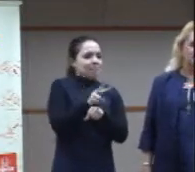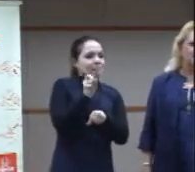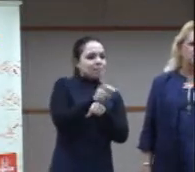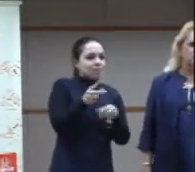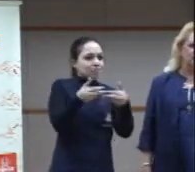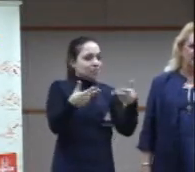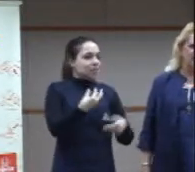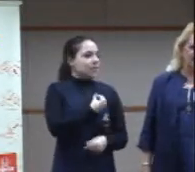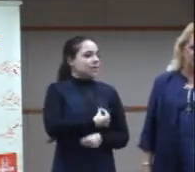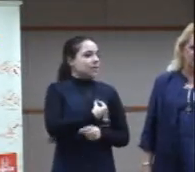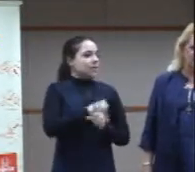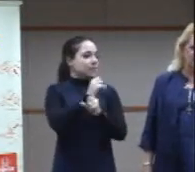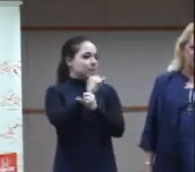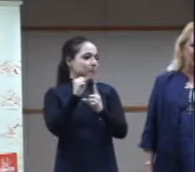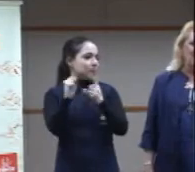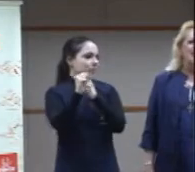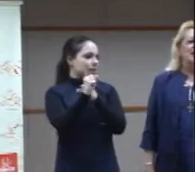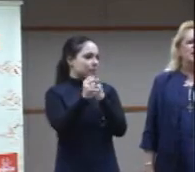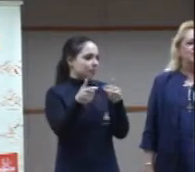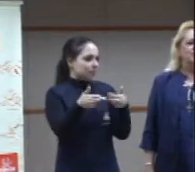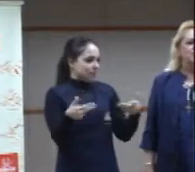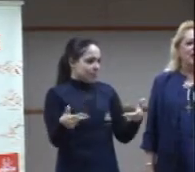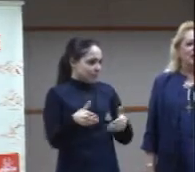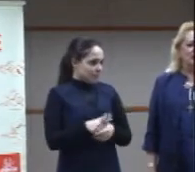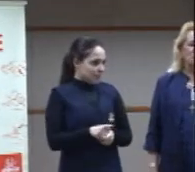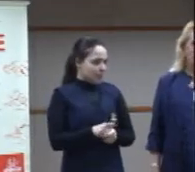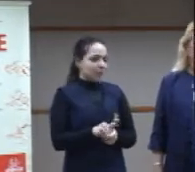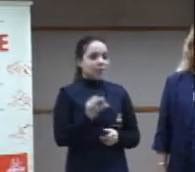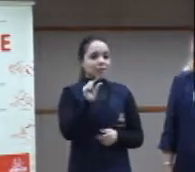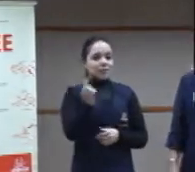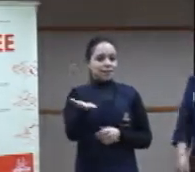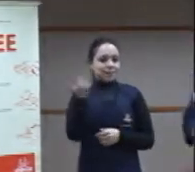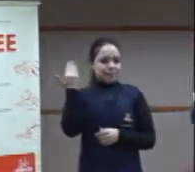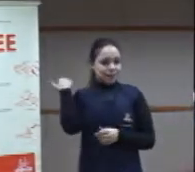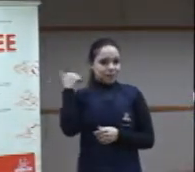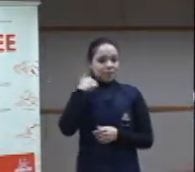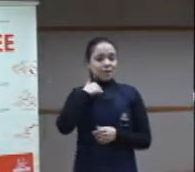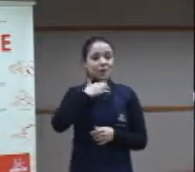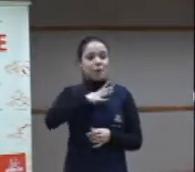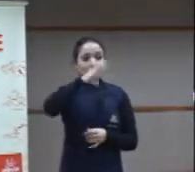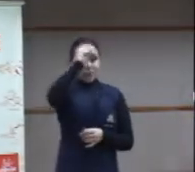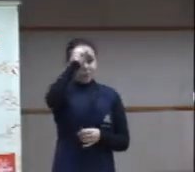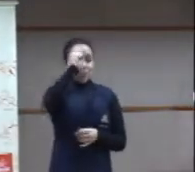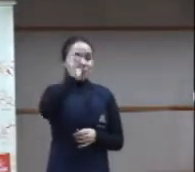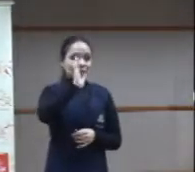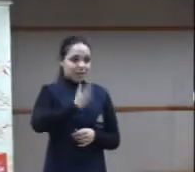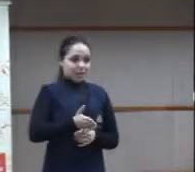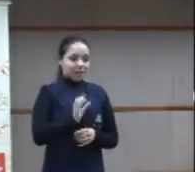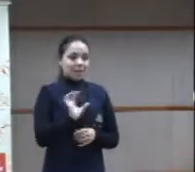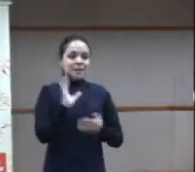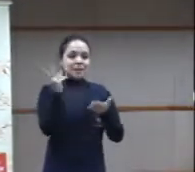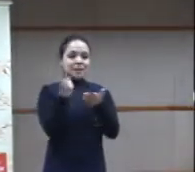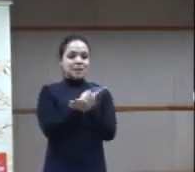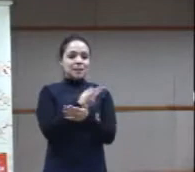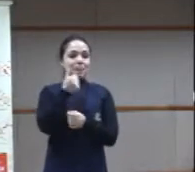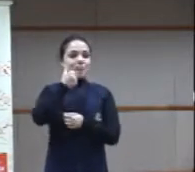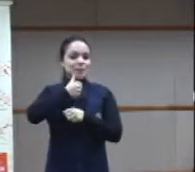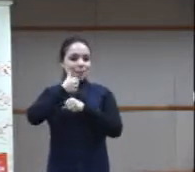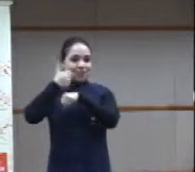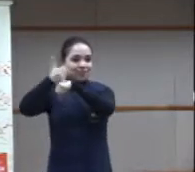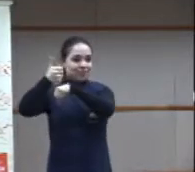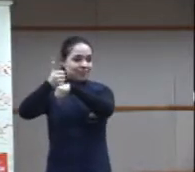e a vida em sociedade. Eu tive uma grande lição com uma diretora de